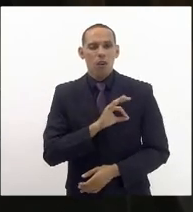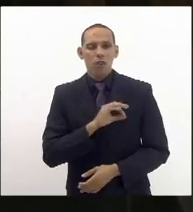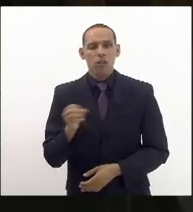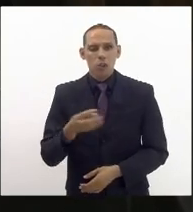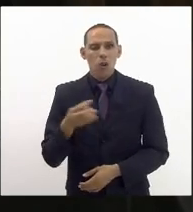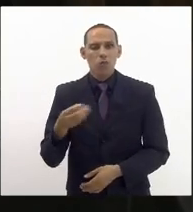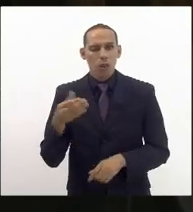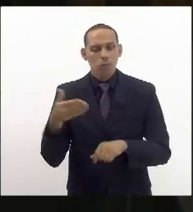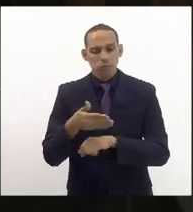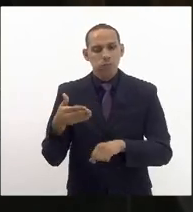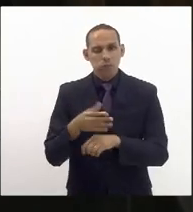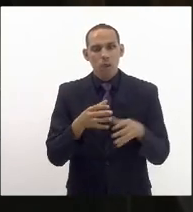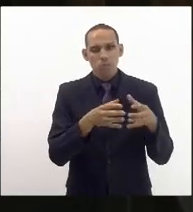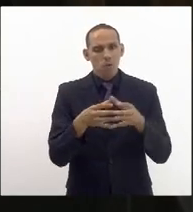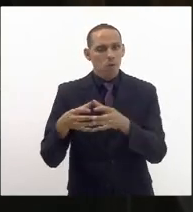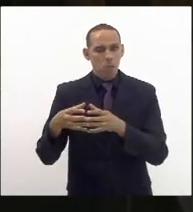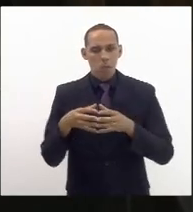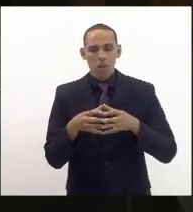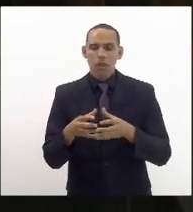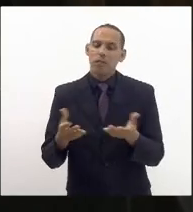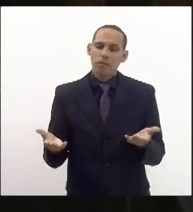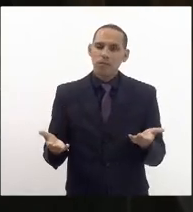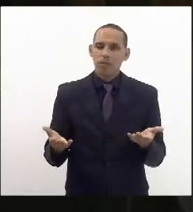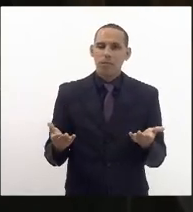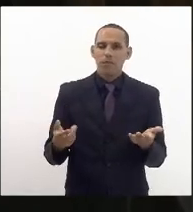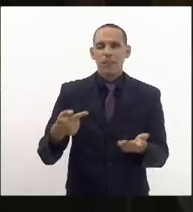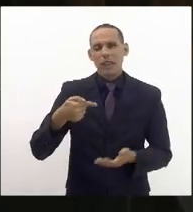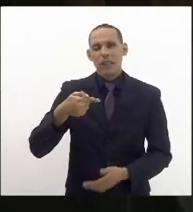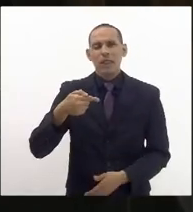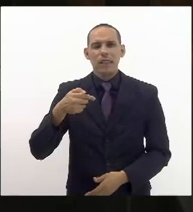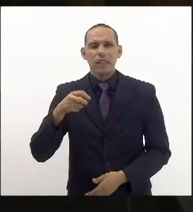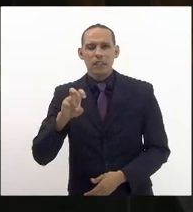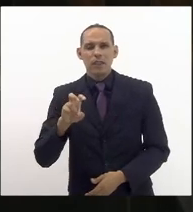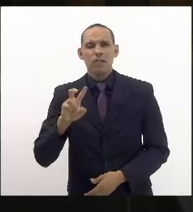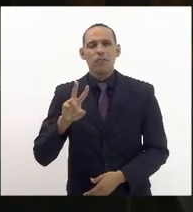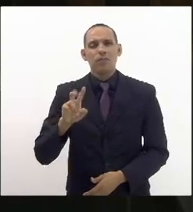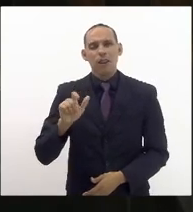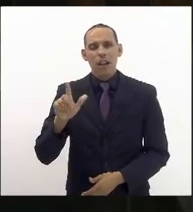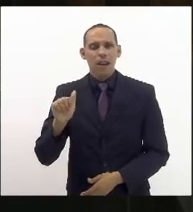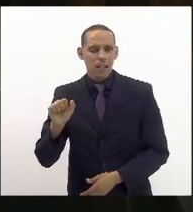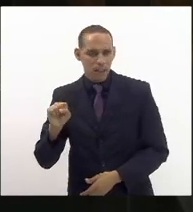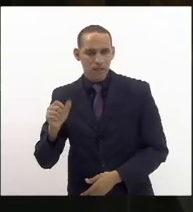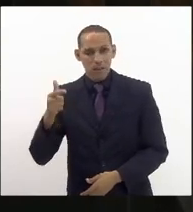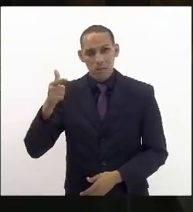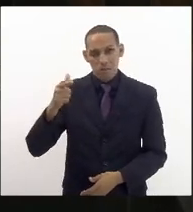forças. E, efetivamente, mais 75 oficiais,